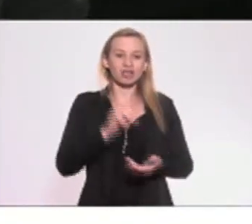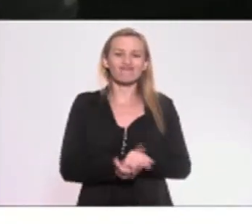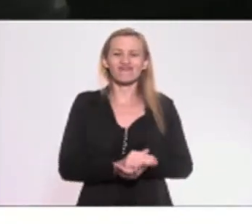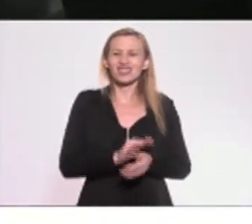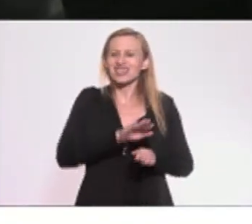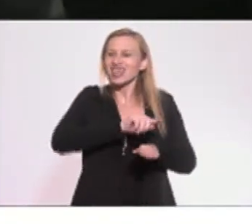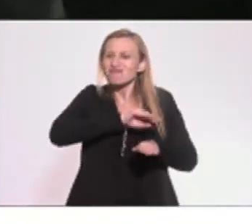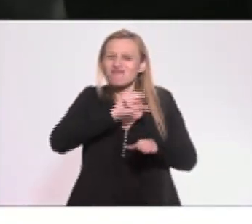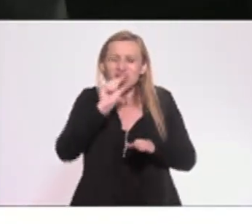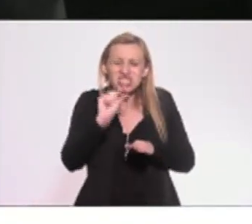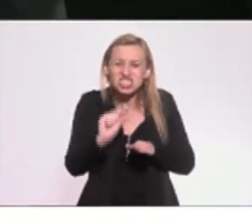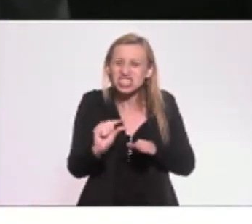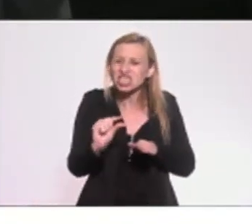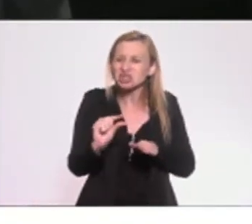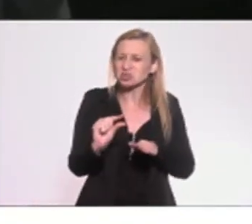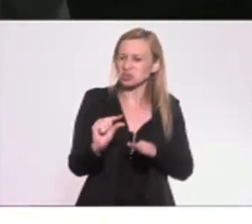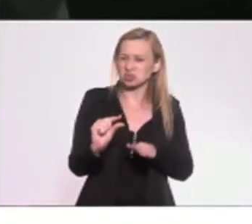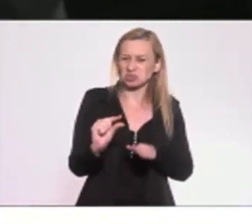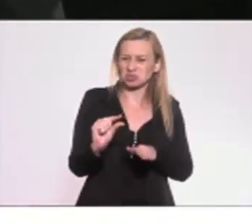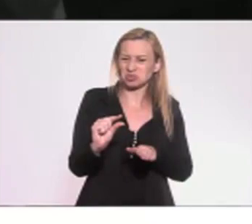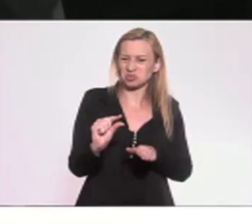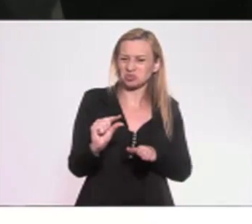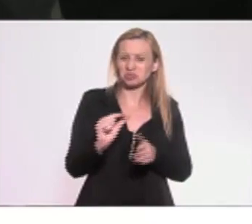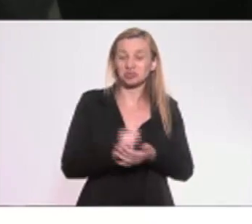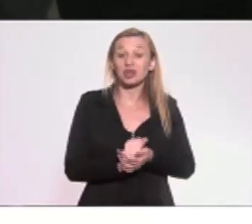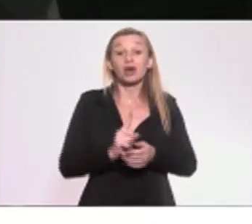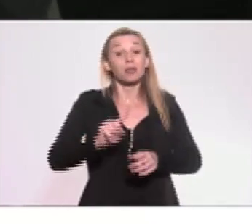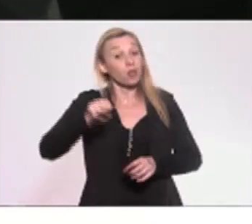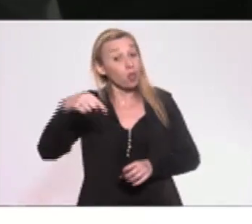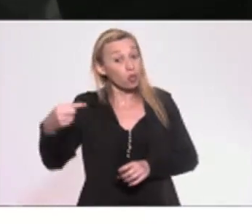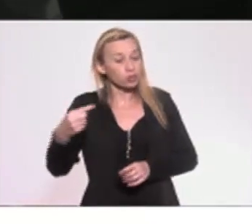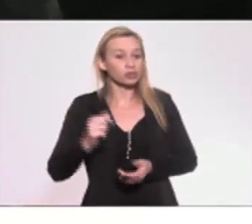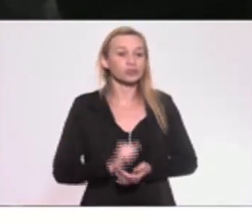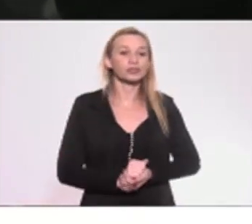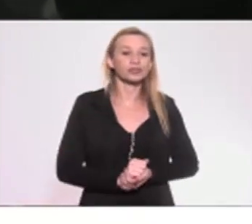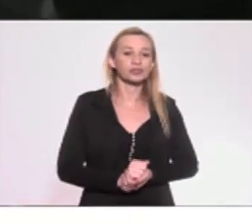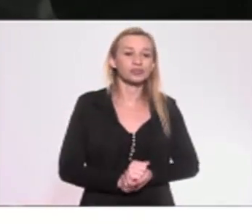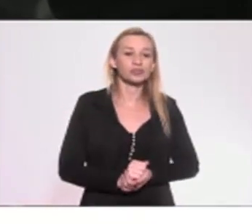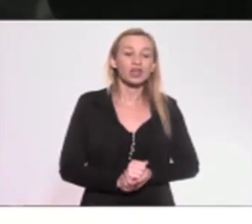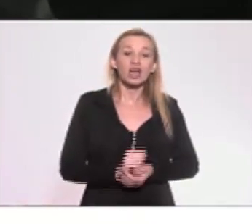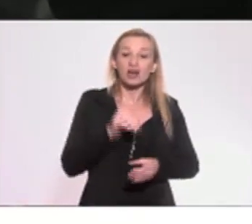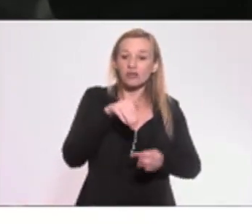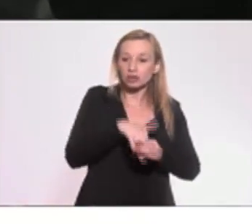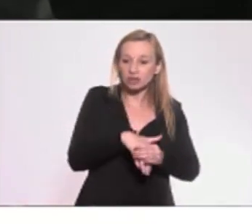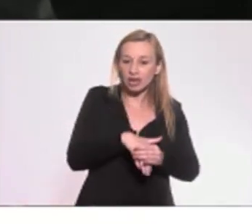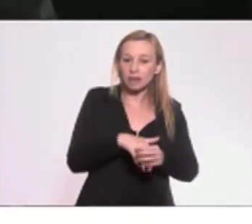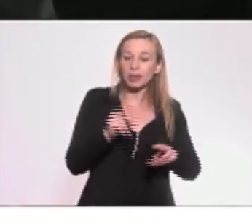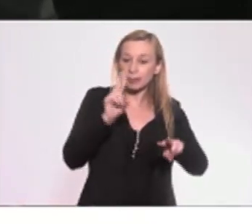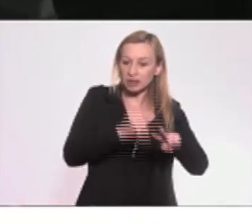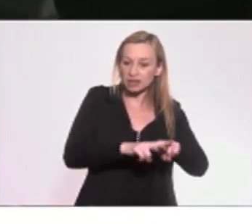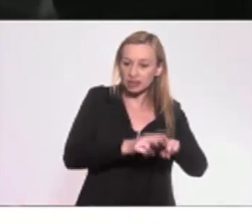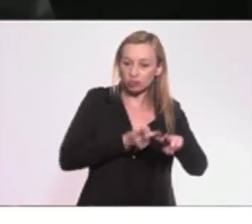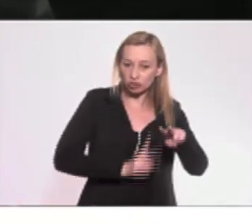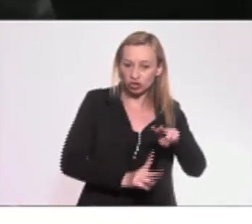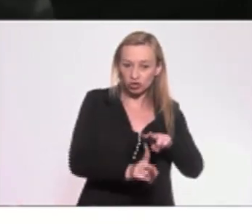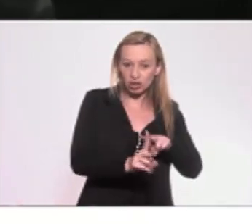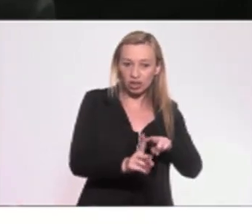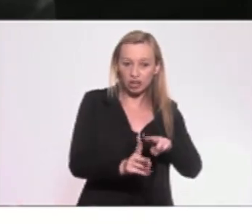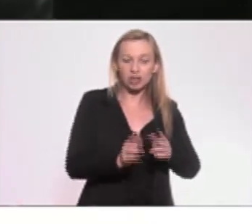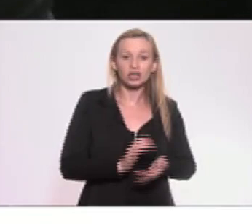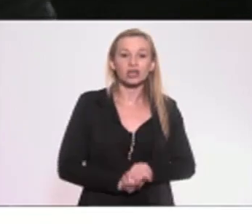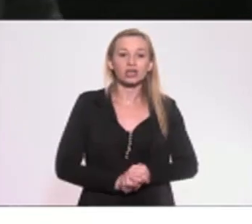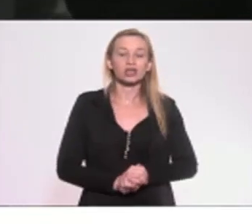demais. Mas, por outro lado, ao votar pela manutenção da prisão, eu